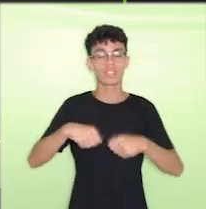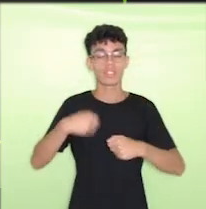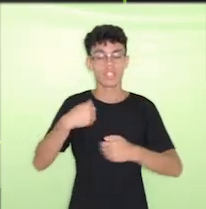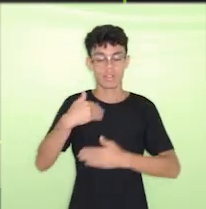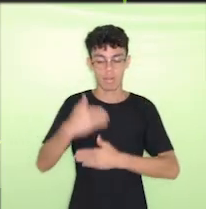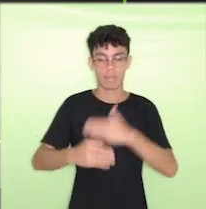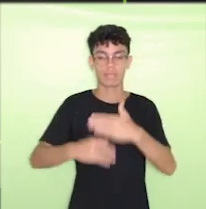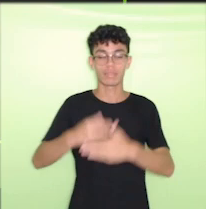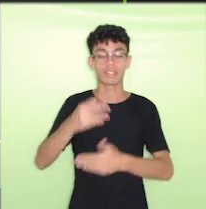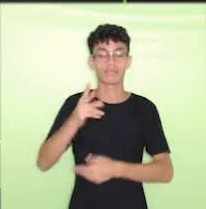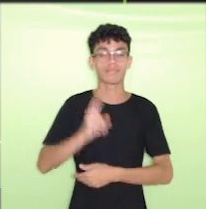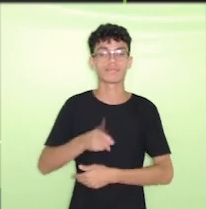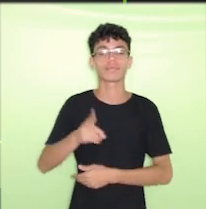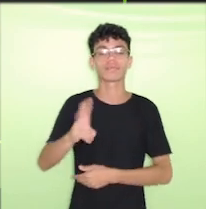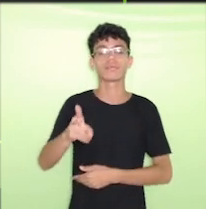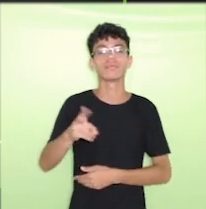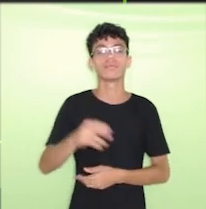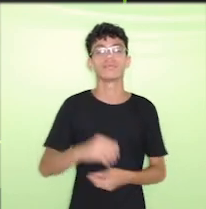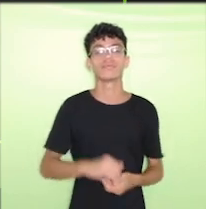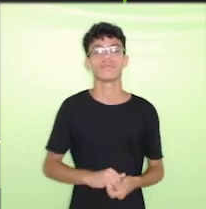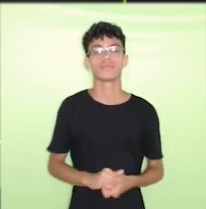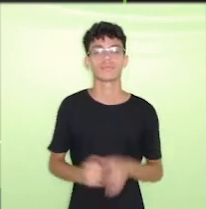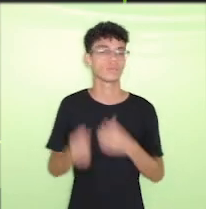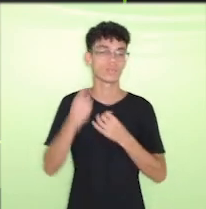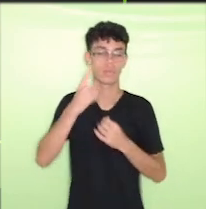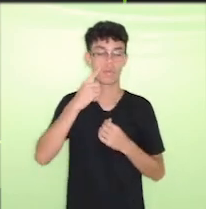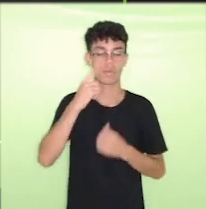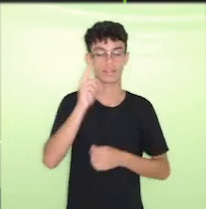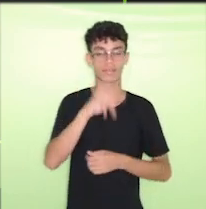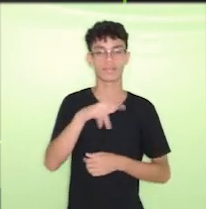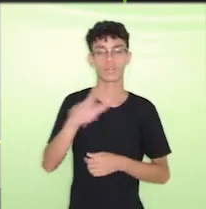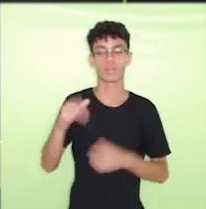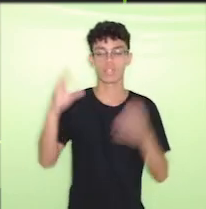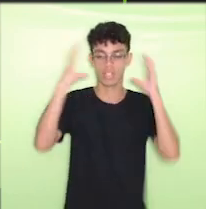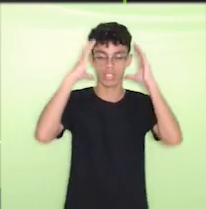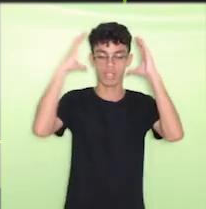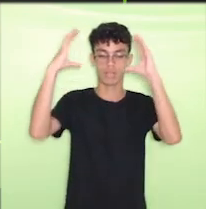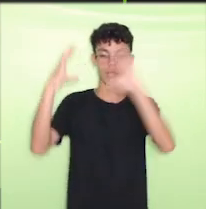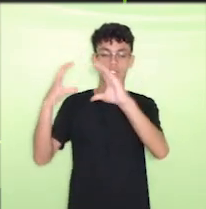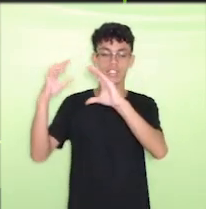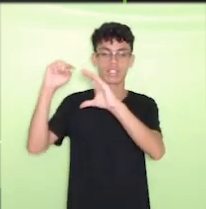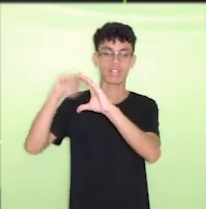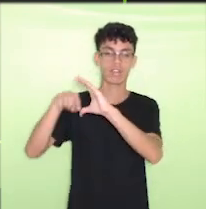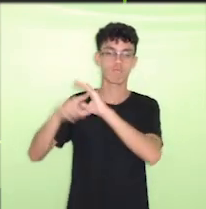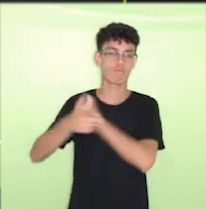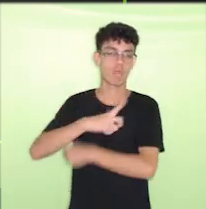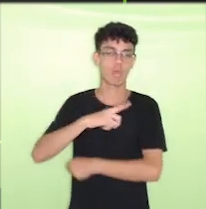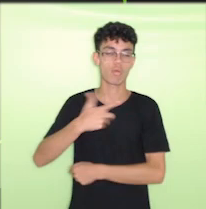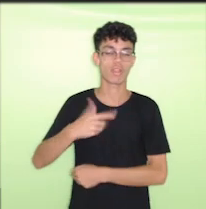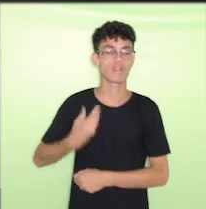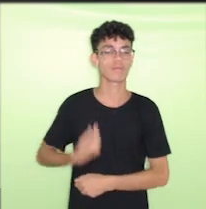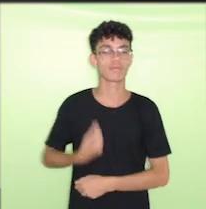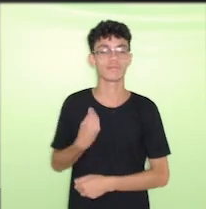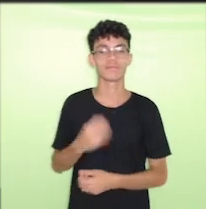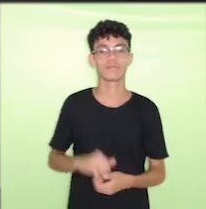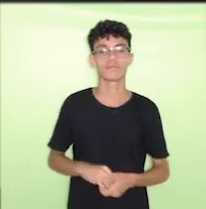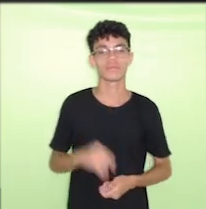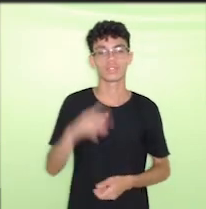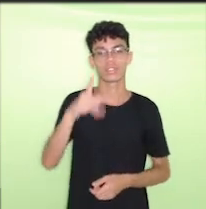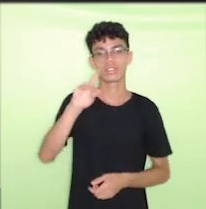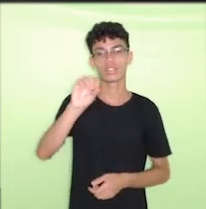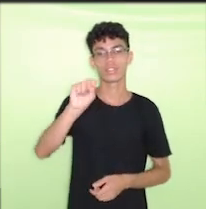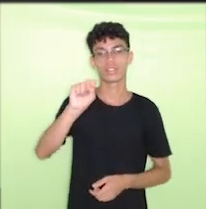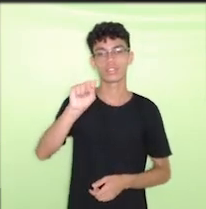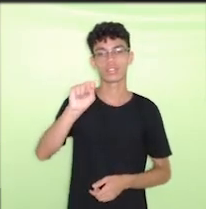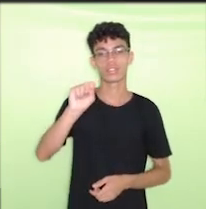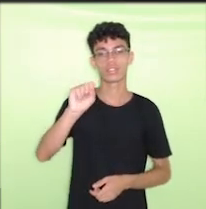por diante ninguém mais veja essa cabeça que não existe. As postulantes tiram